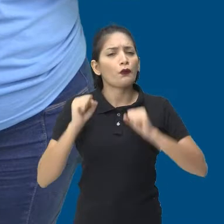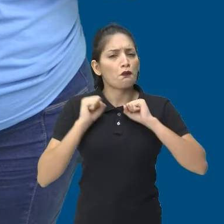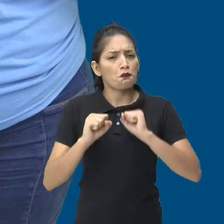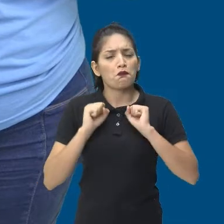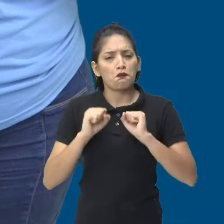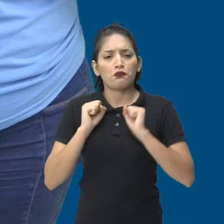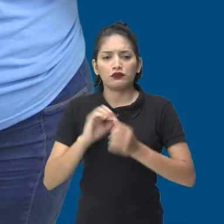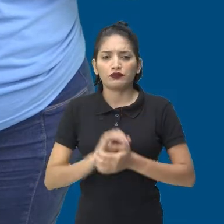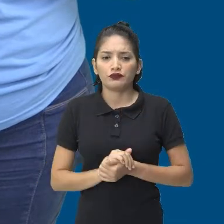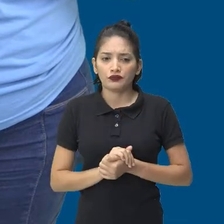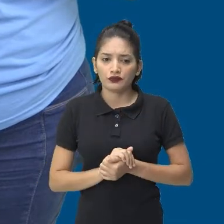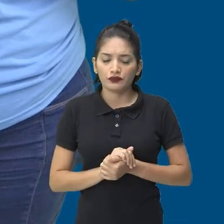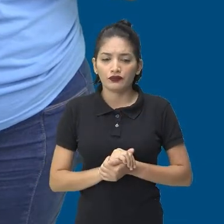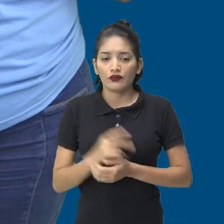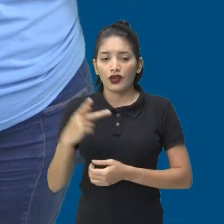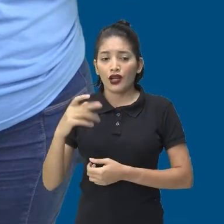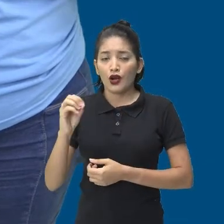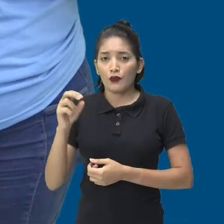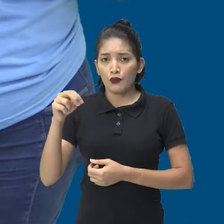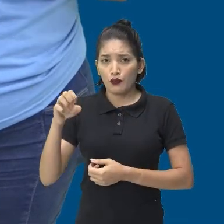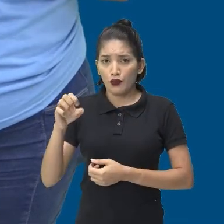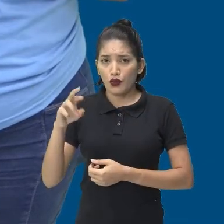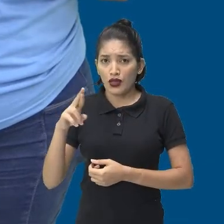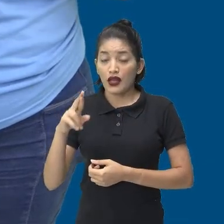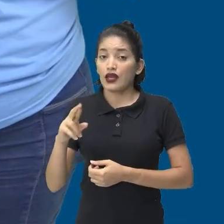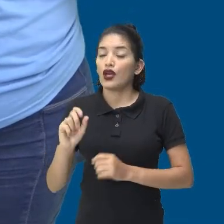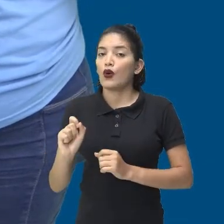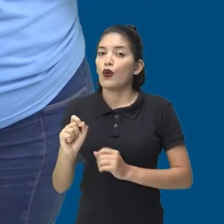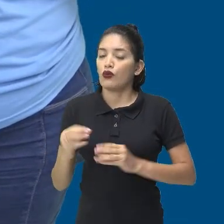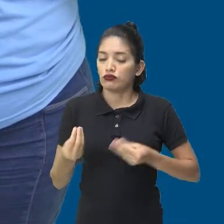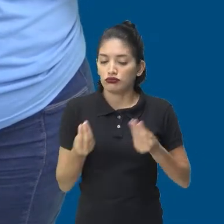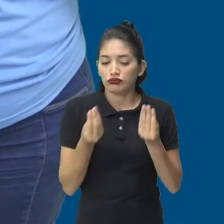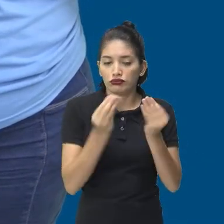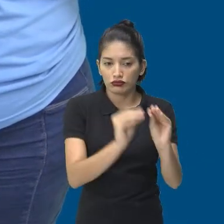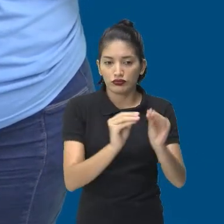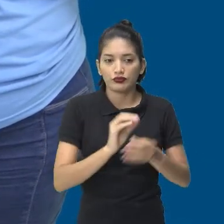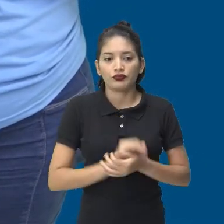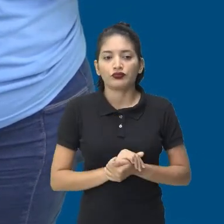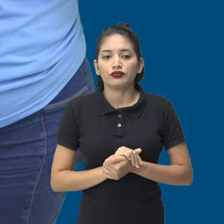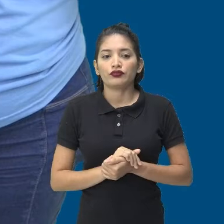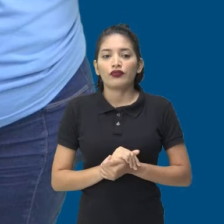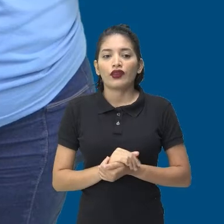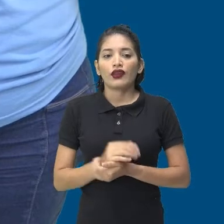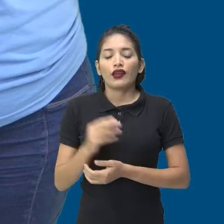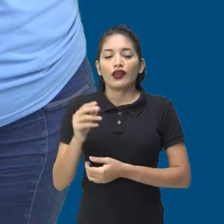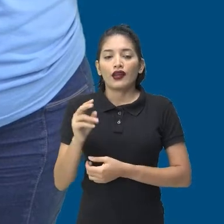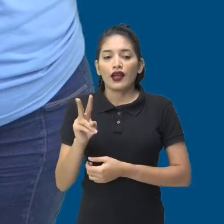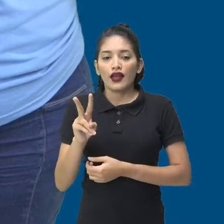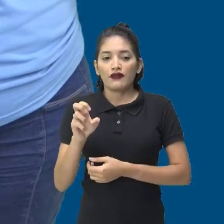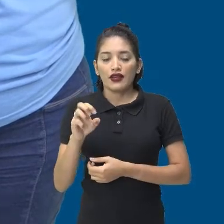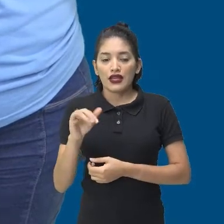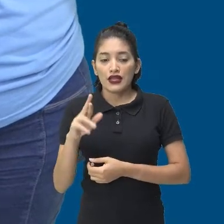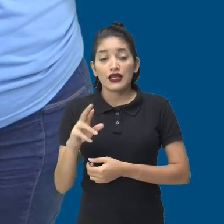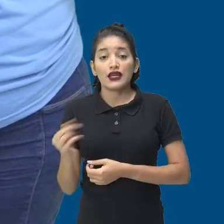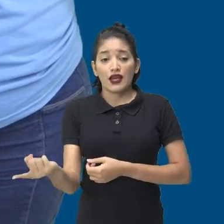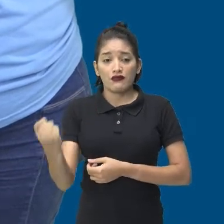Poder, poner. Poner é o verbo por. Venir, que é o verbo vir.